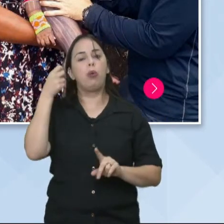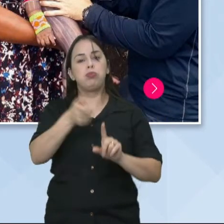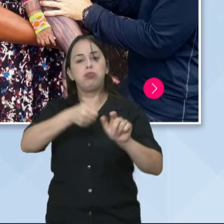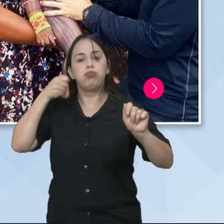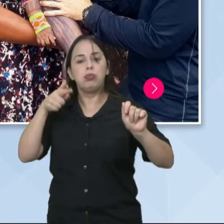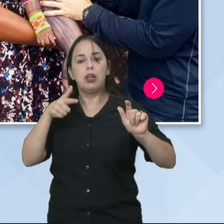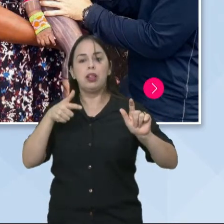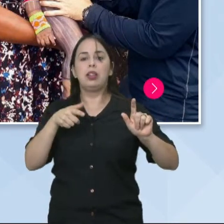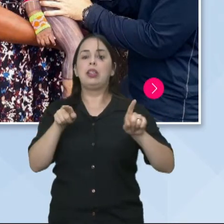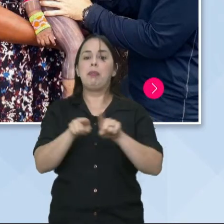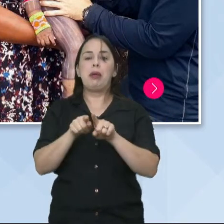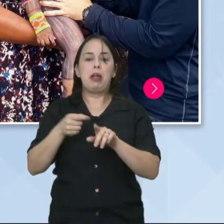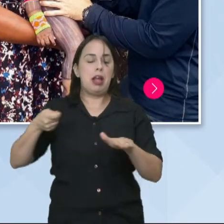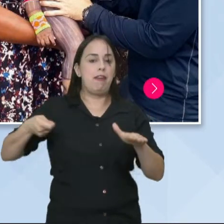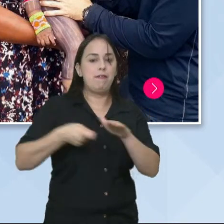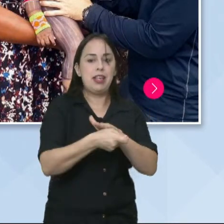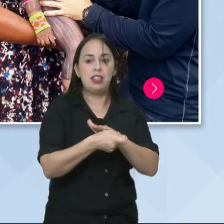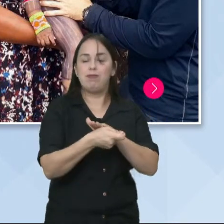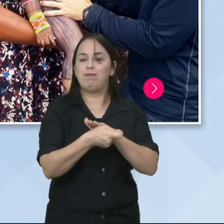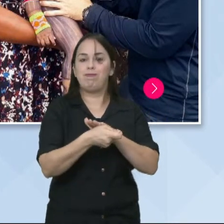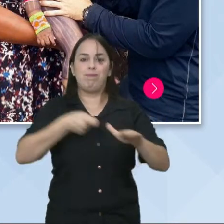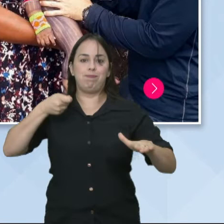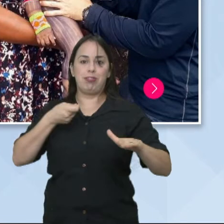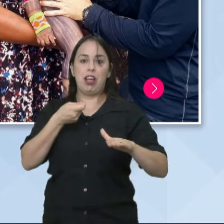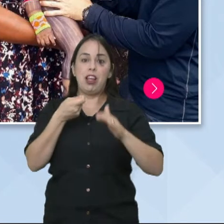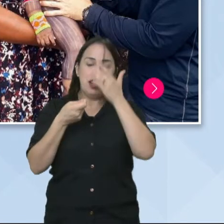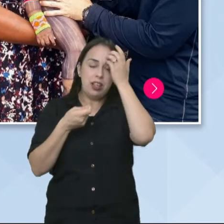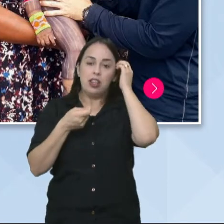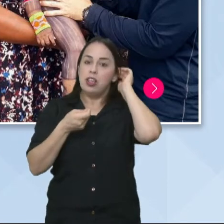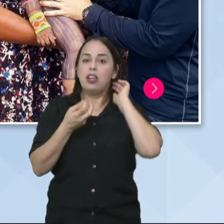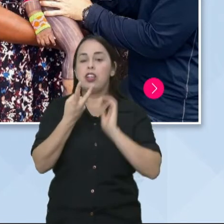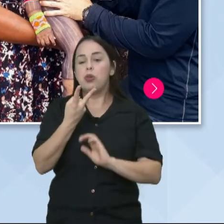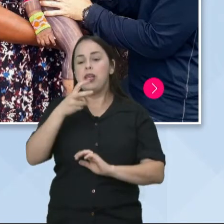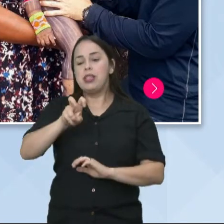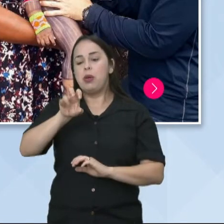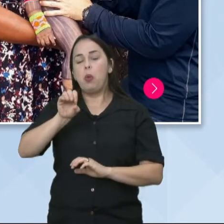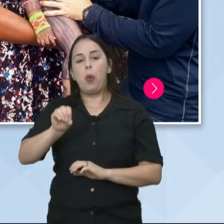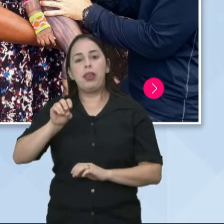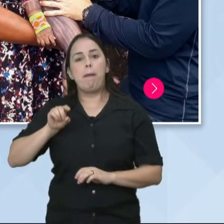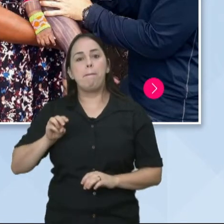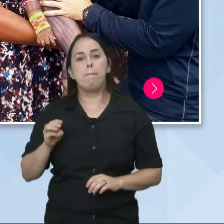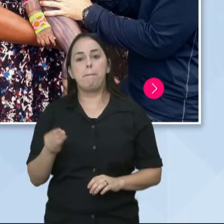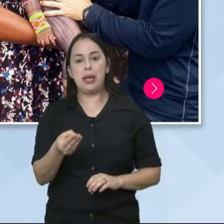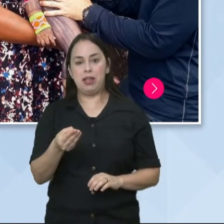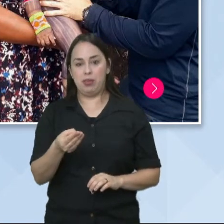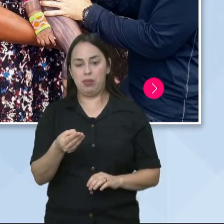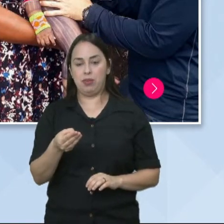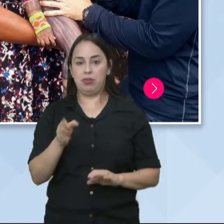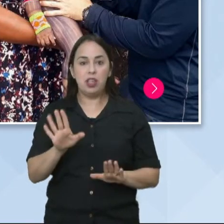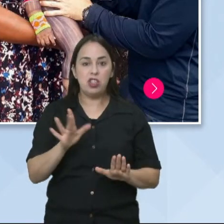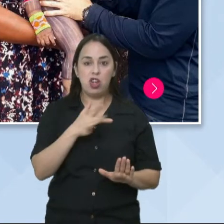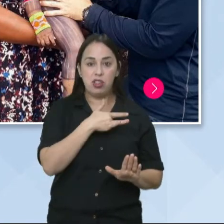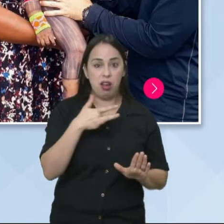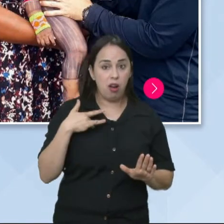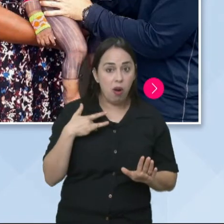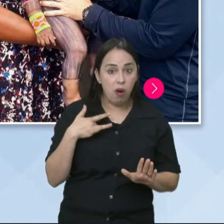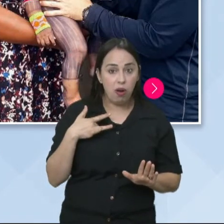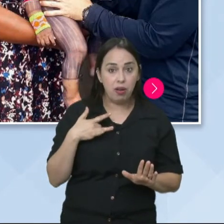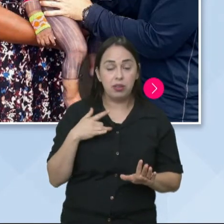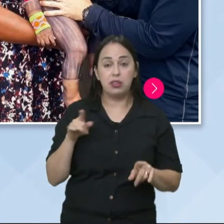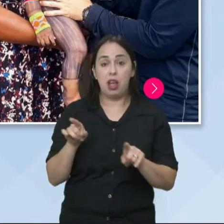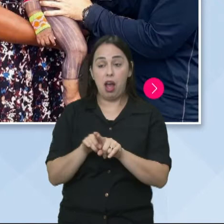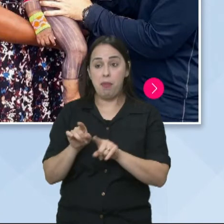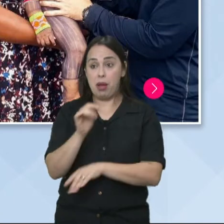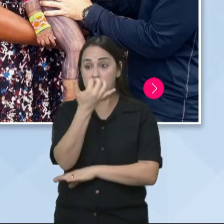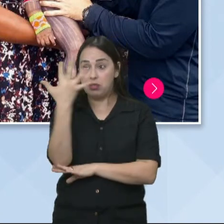250 milhões. Então, nós estamos vendo, não só do ponto de vista da saúde, mas o